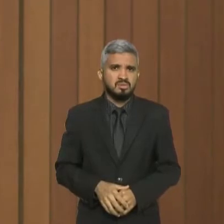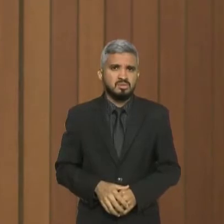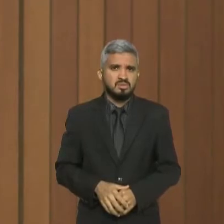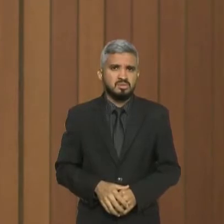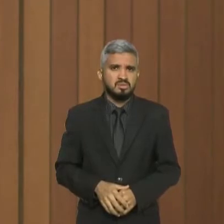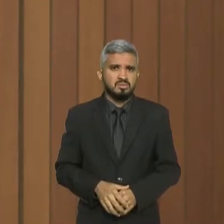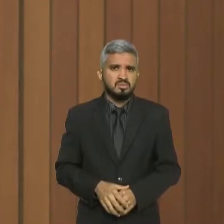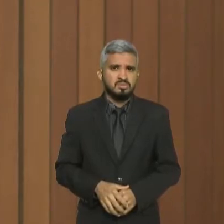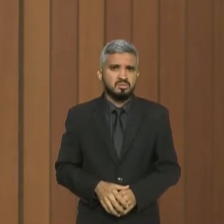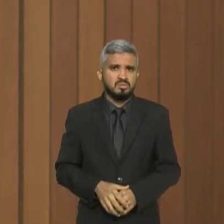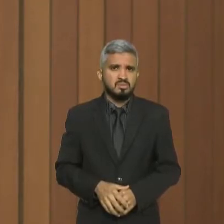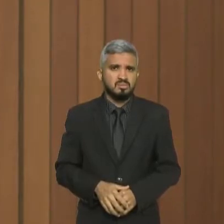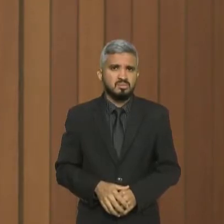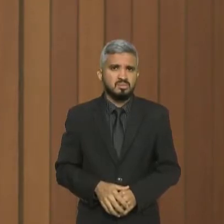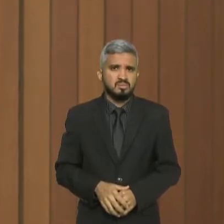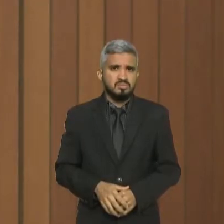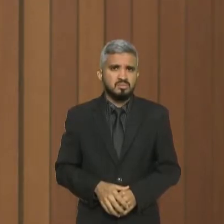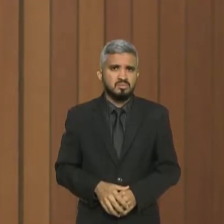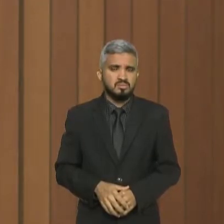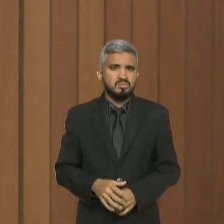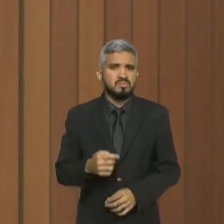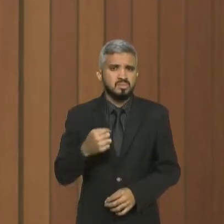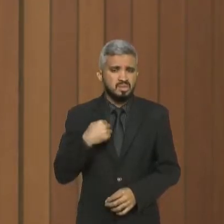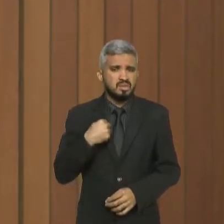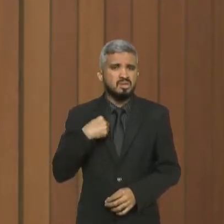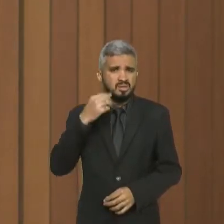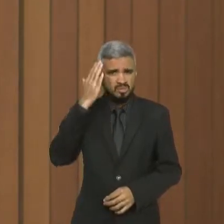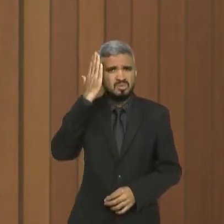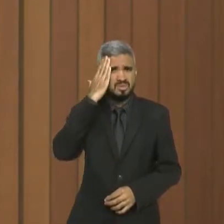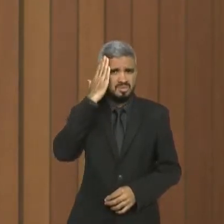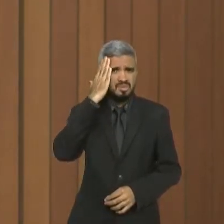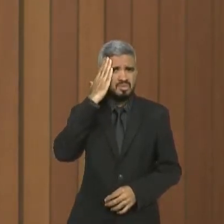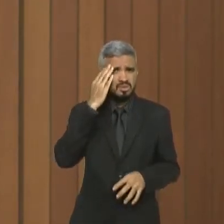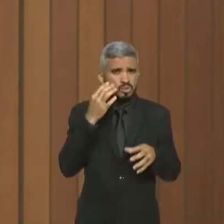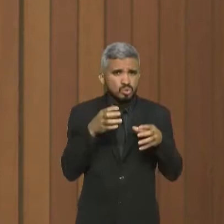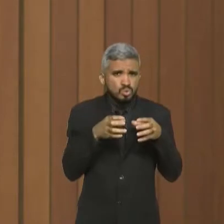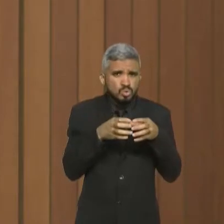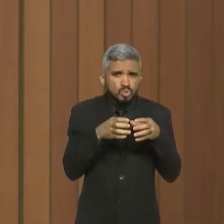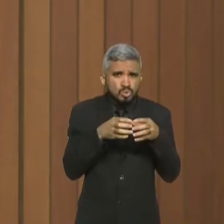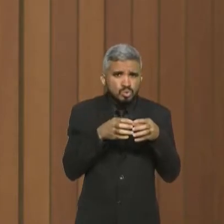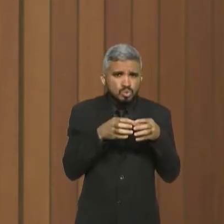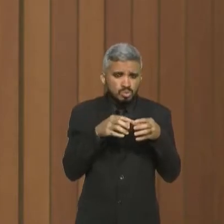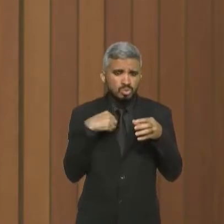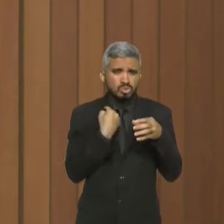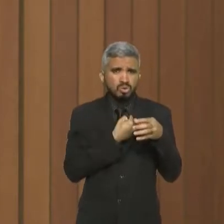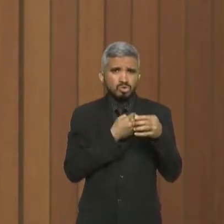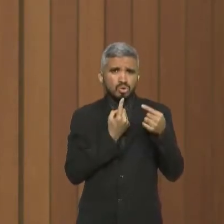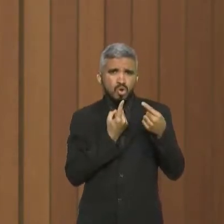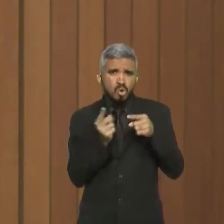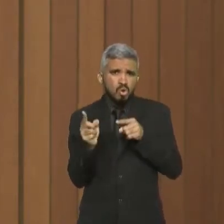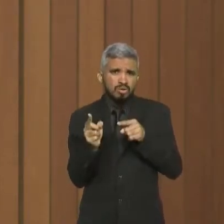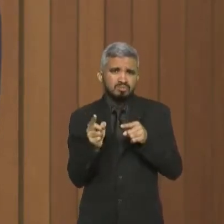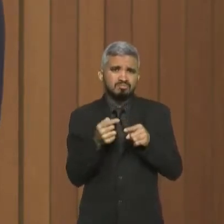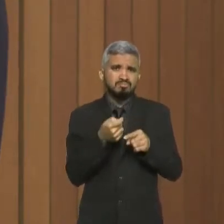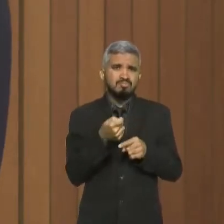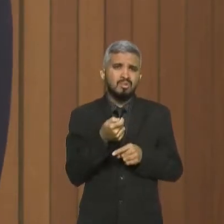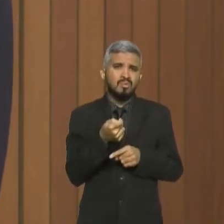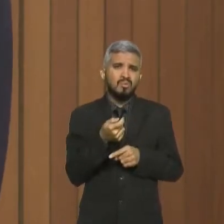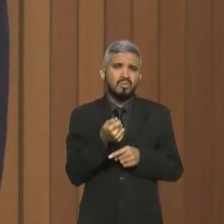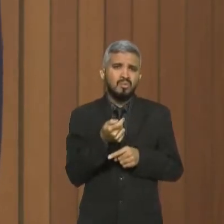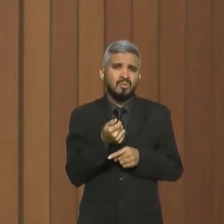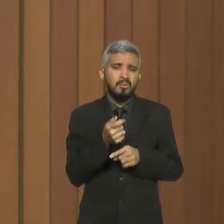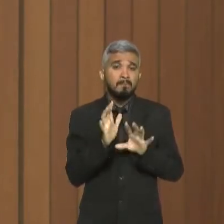Sei da parte reduzida da oposição, mas sei também da minha obrigação. E até acredito que não